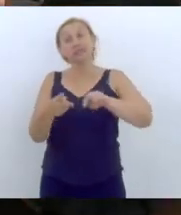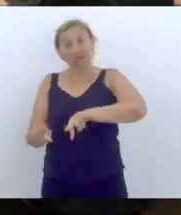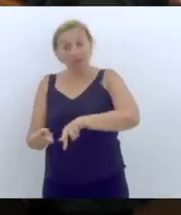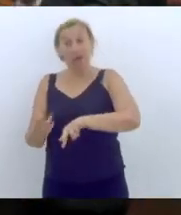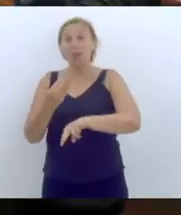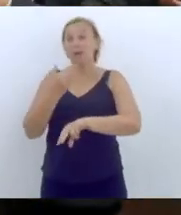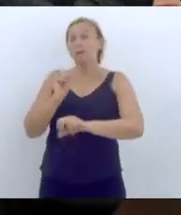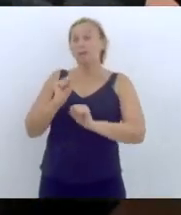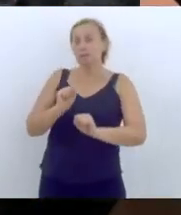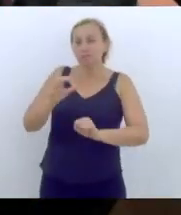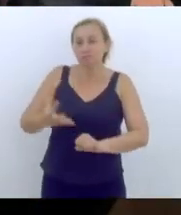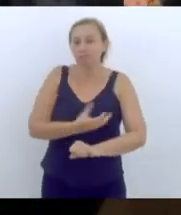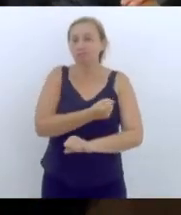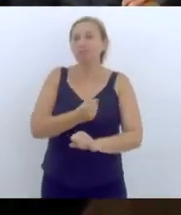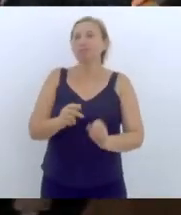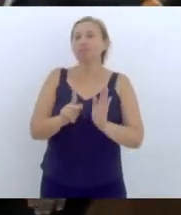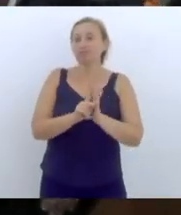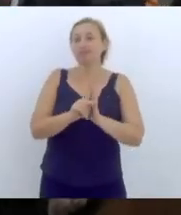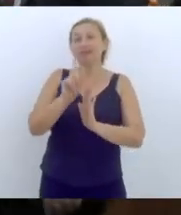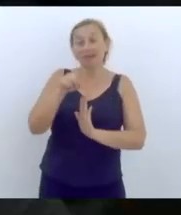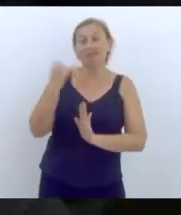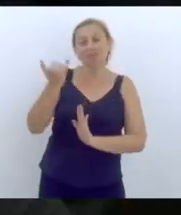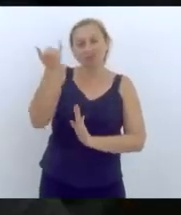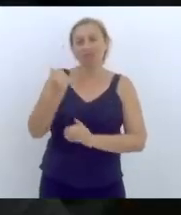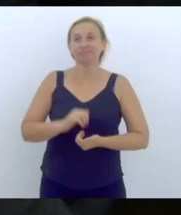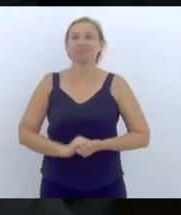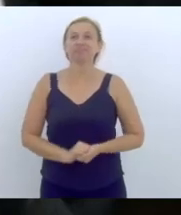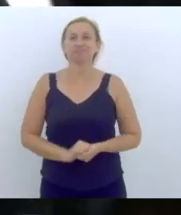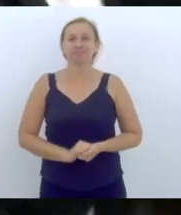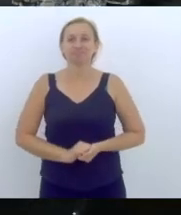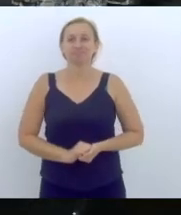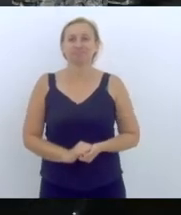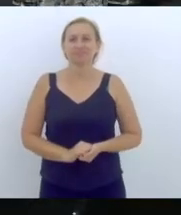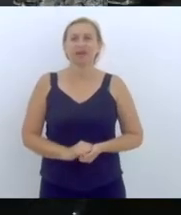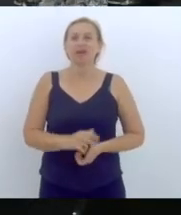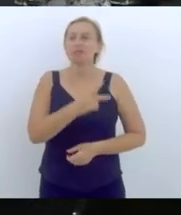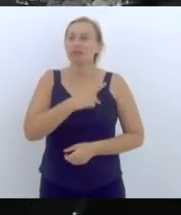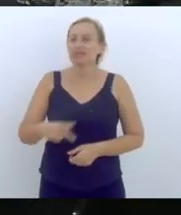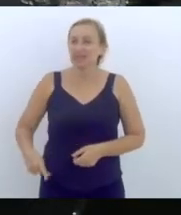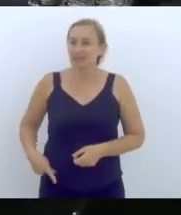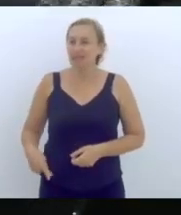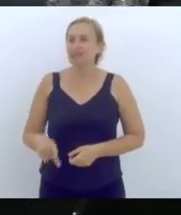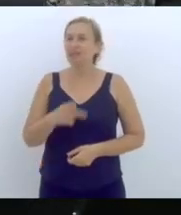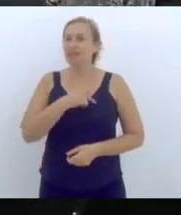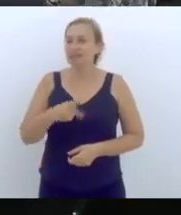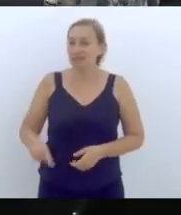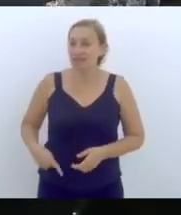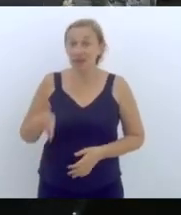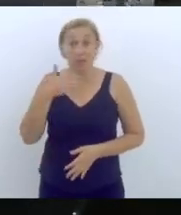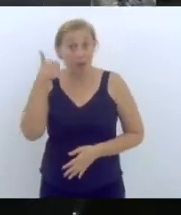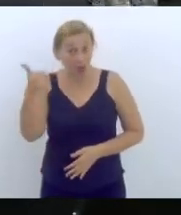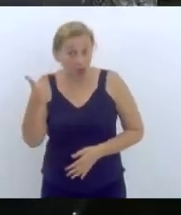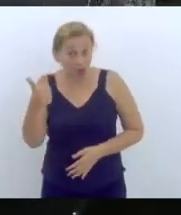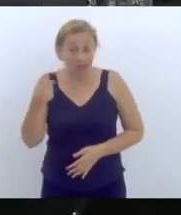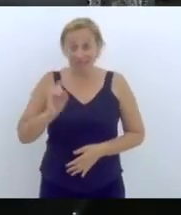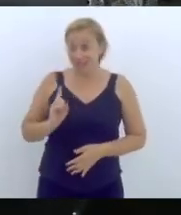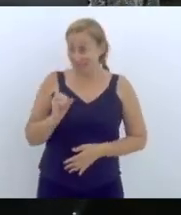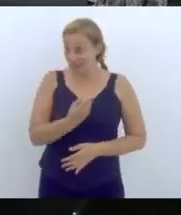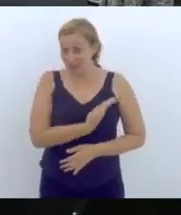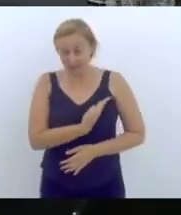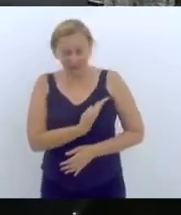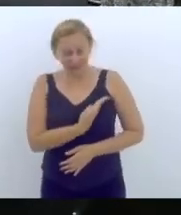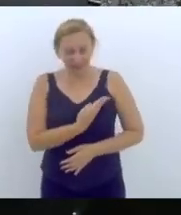a gente poder salvar esse projeto que é tão importante. Presidente, Presidenta, melhor dizendo, Dani Balbi,